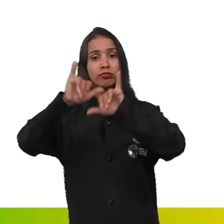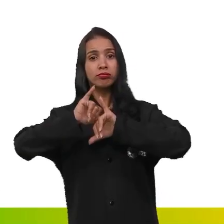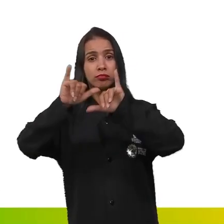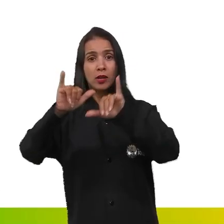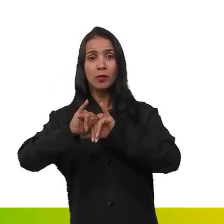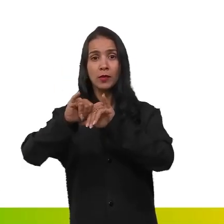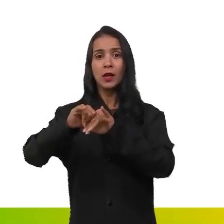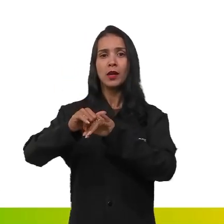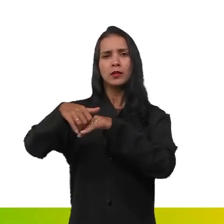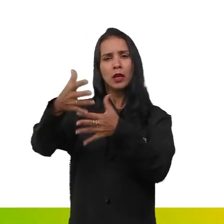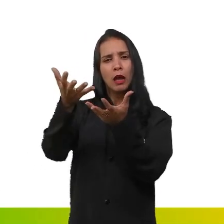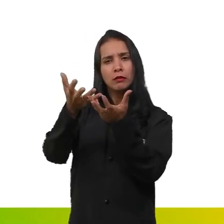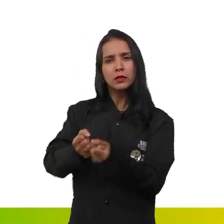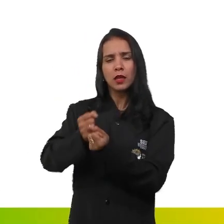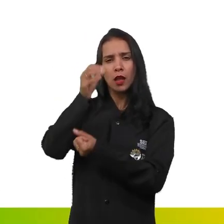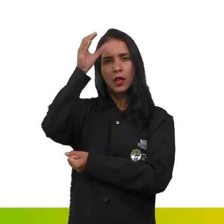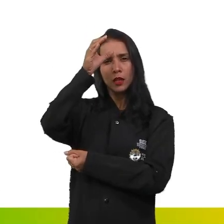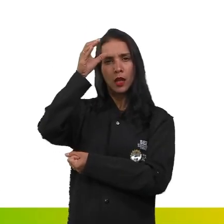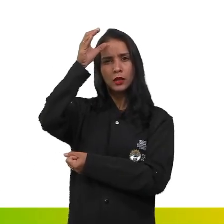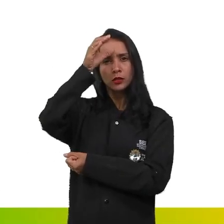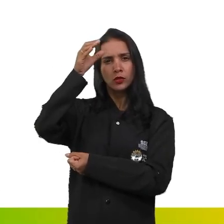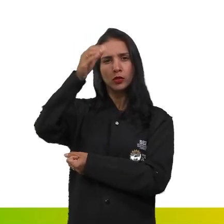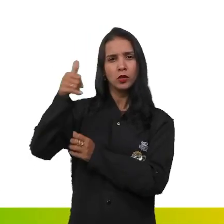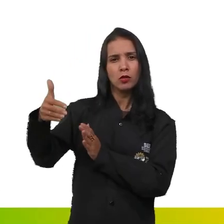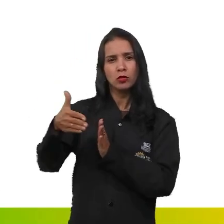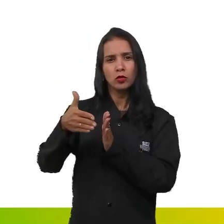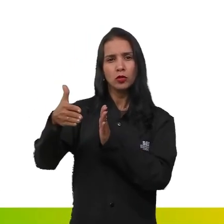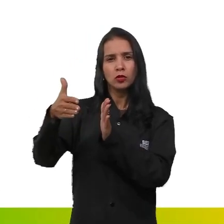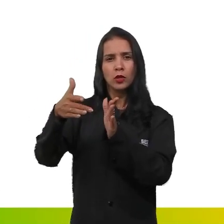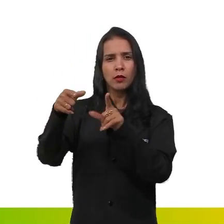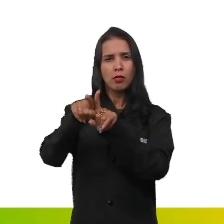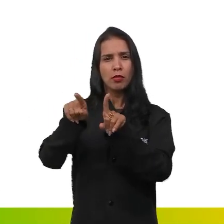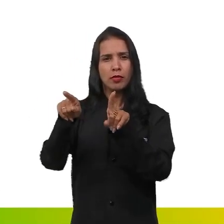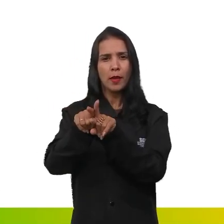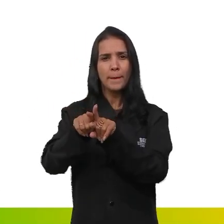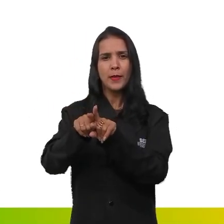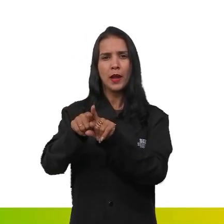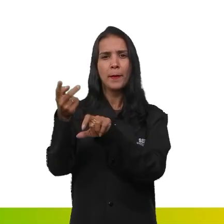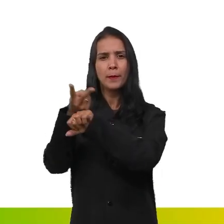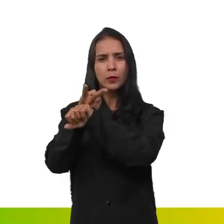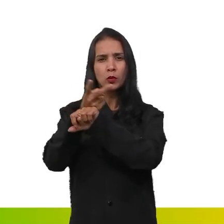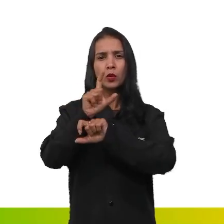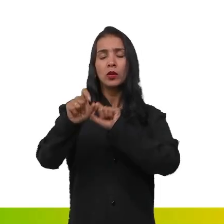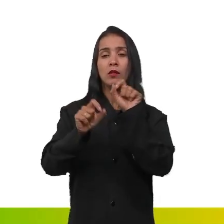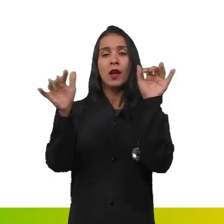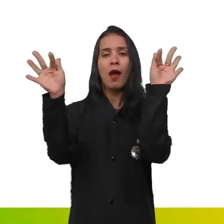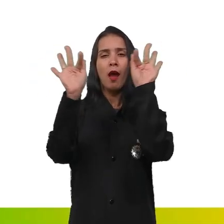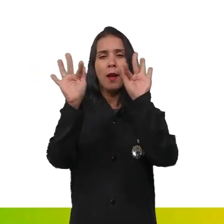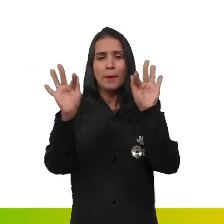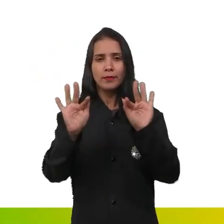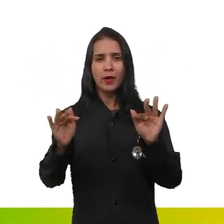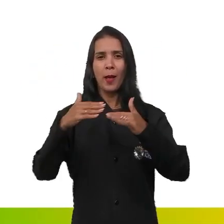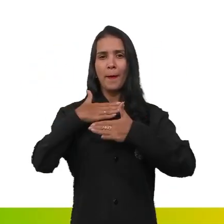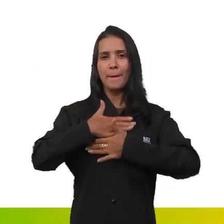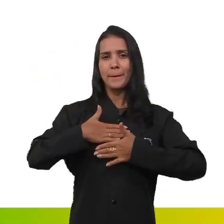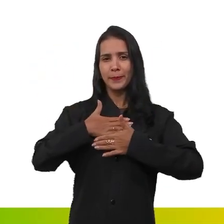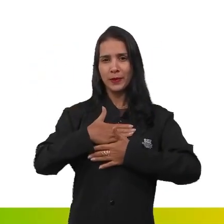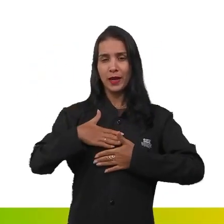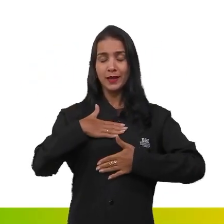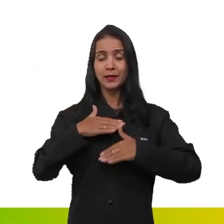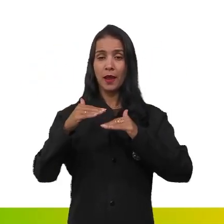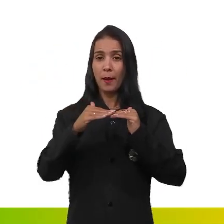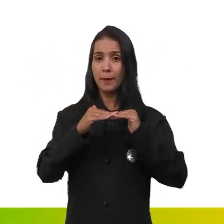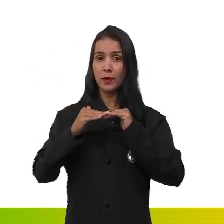destino, o epicurismo, que buscava a felicidade através do prazer moderado, a integração cultural, a